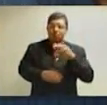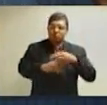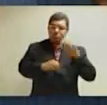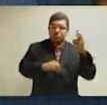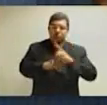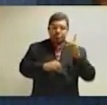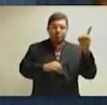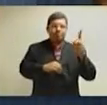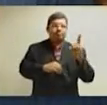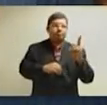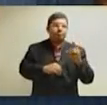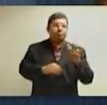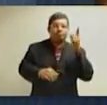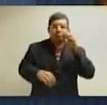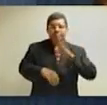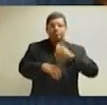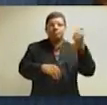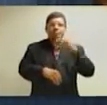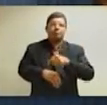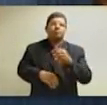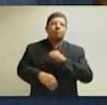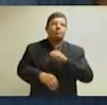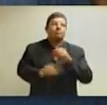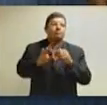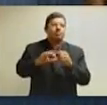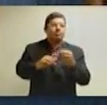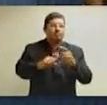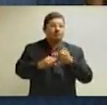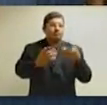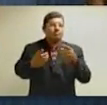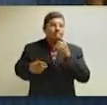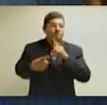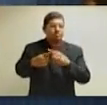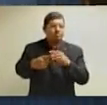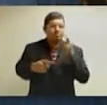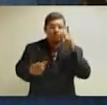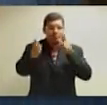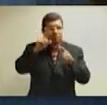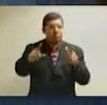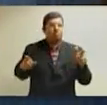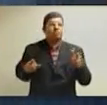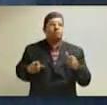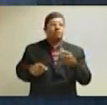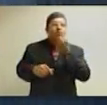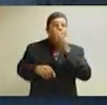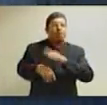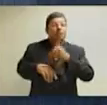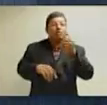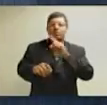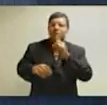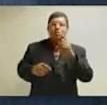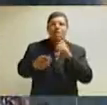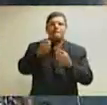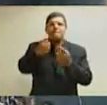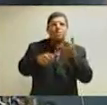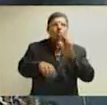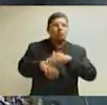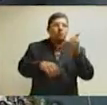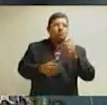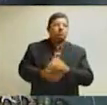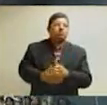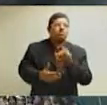mestrado e doutorado ganhe mais do que quem só tem a graduação. E ganhe bem mais, não um pouquinho